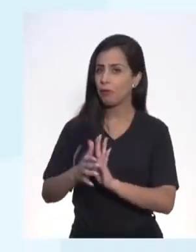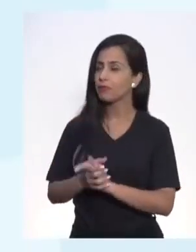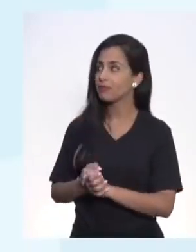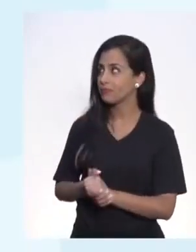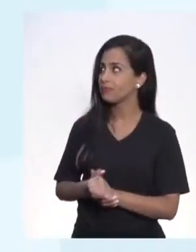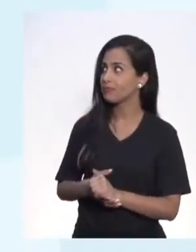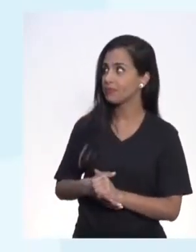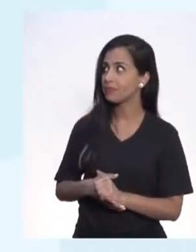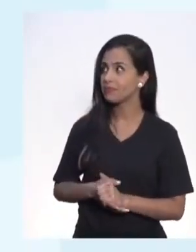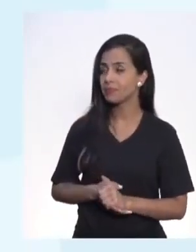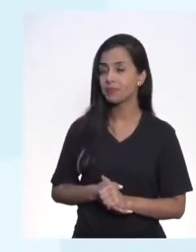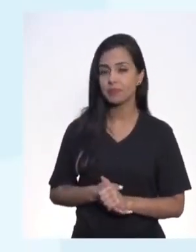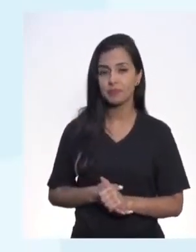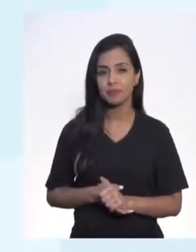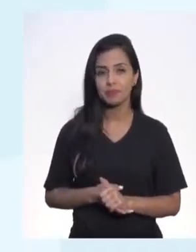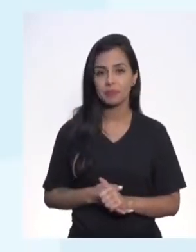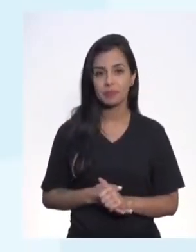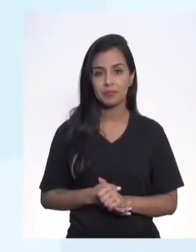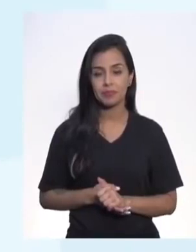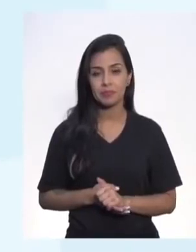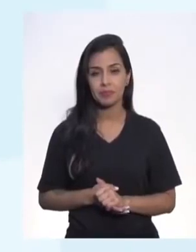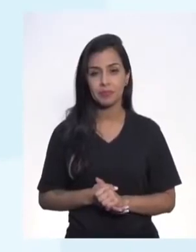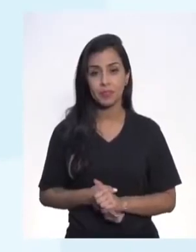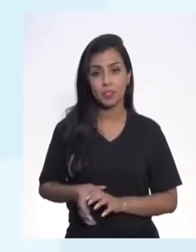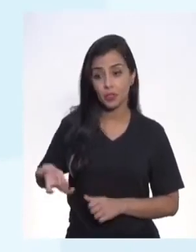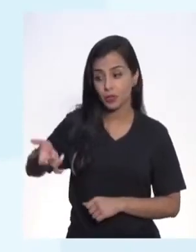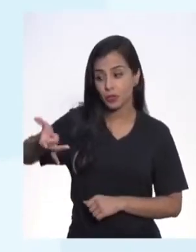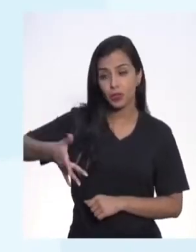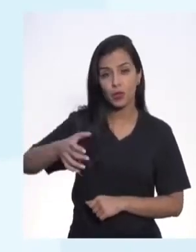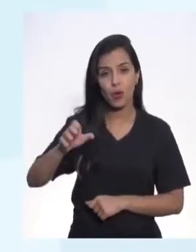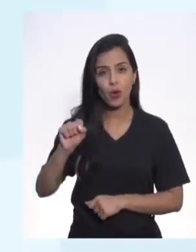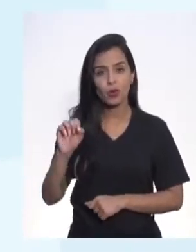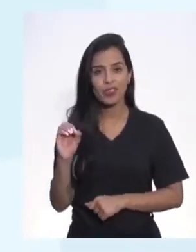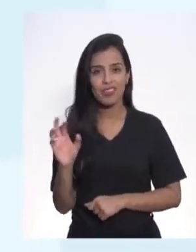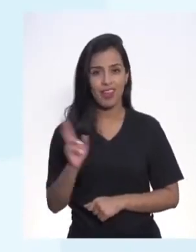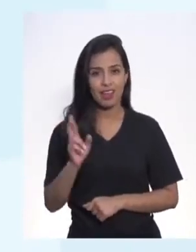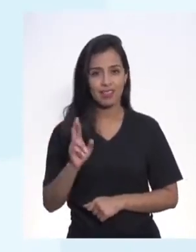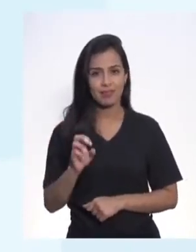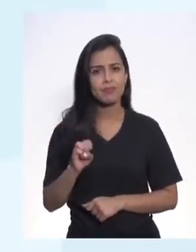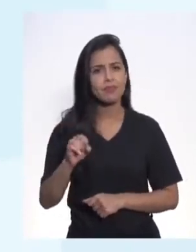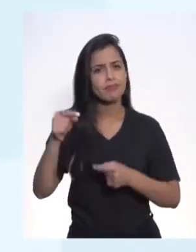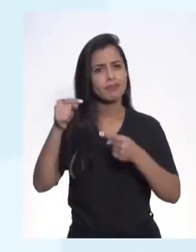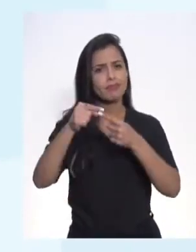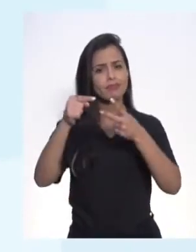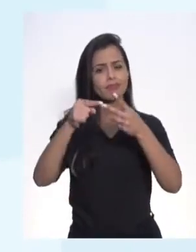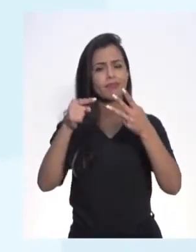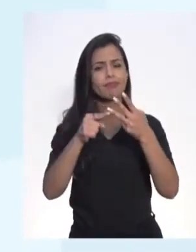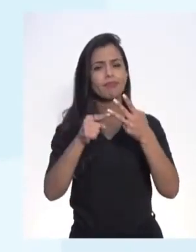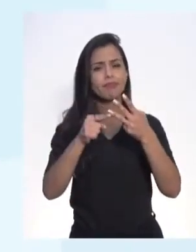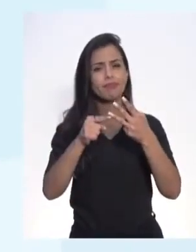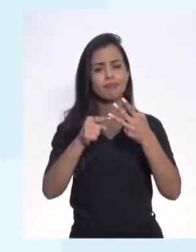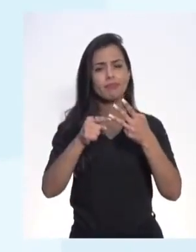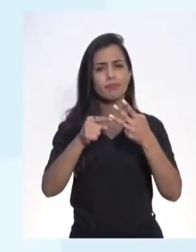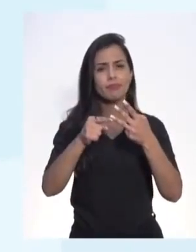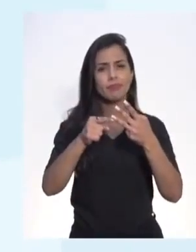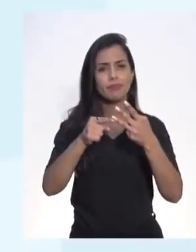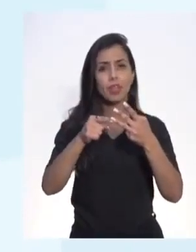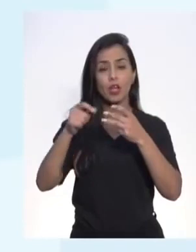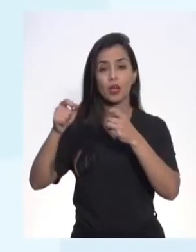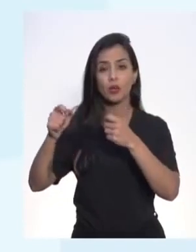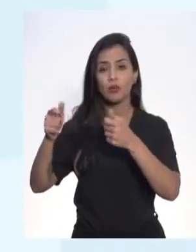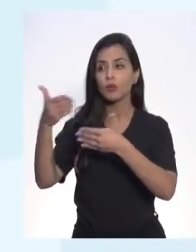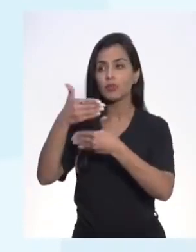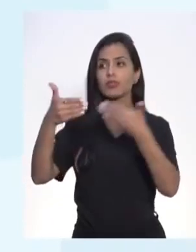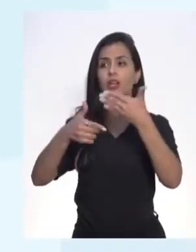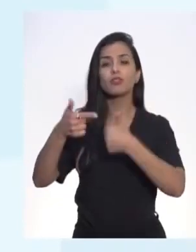menos 5, 0. 0, troco de 80. Se você olhar para as alternativas, 32, 180 e 80. Volta, por favor, o slide